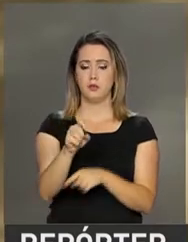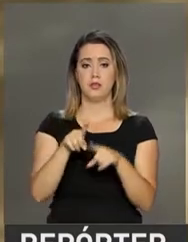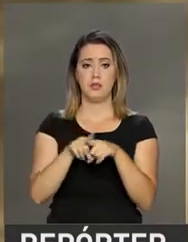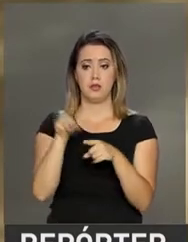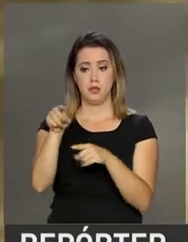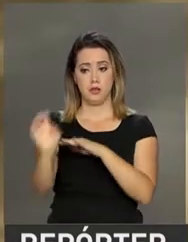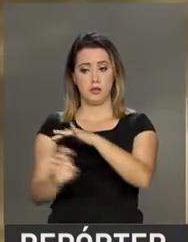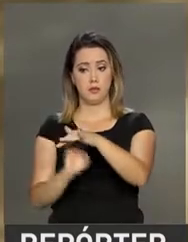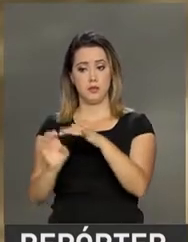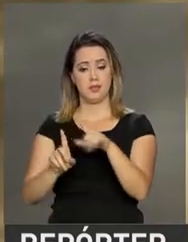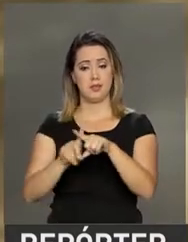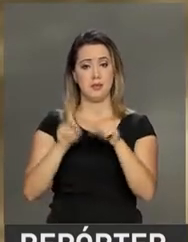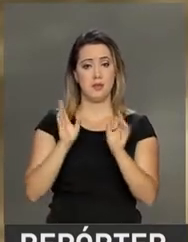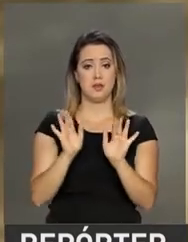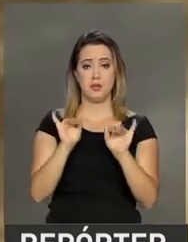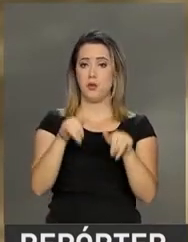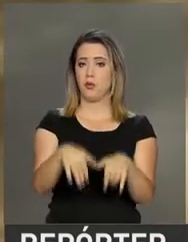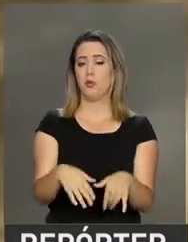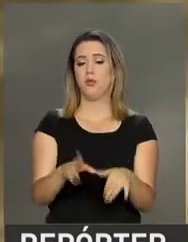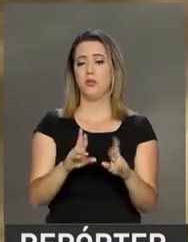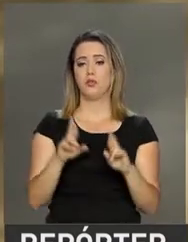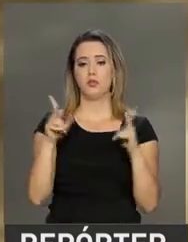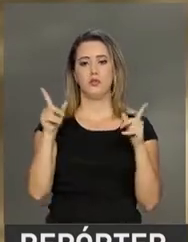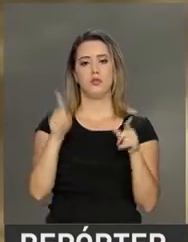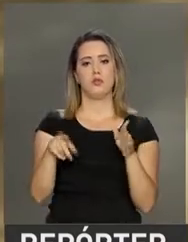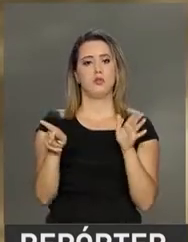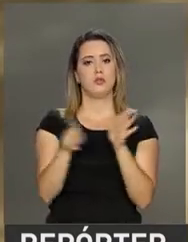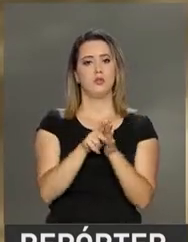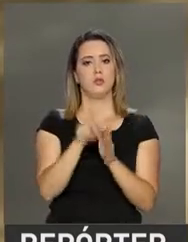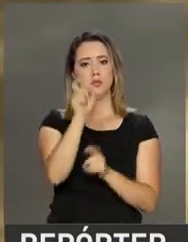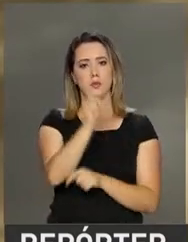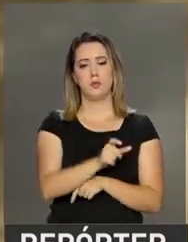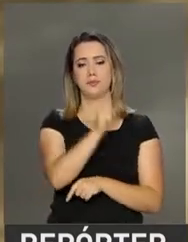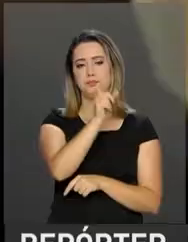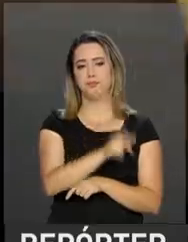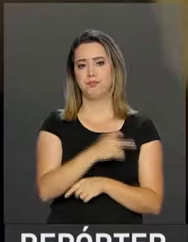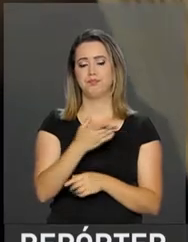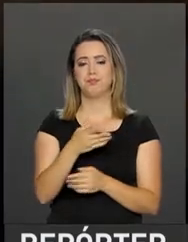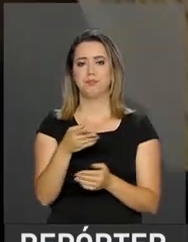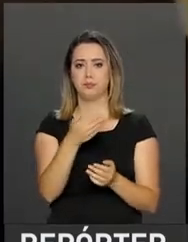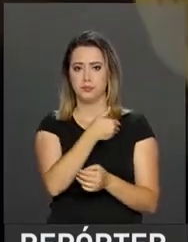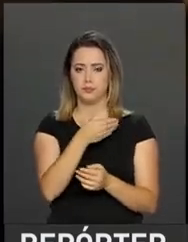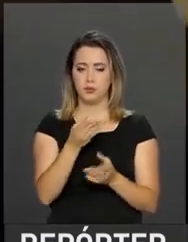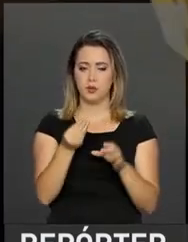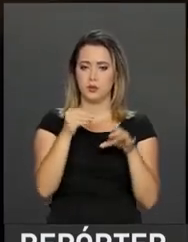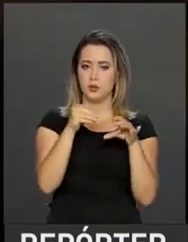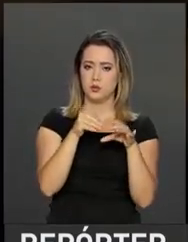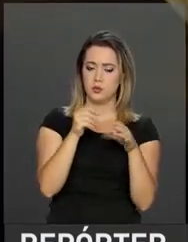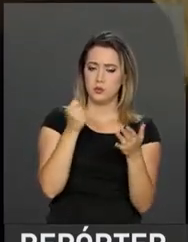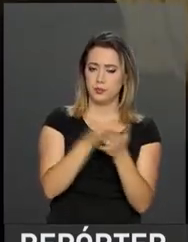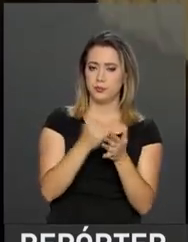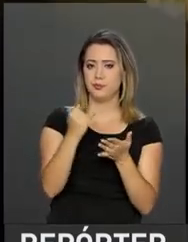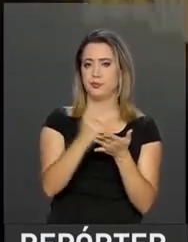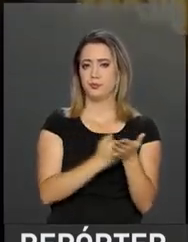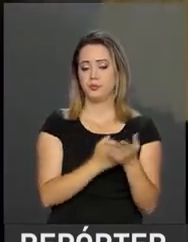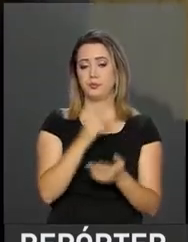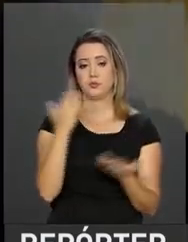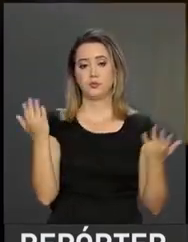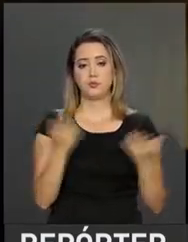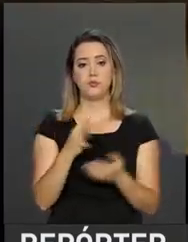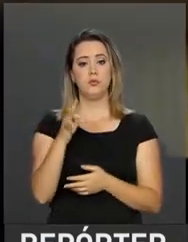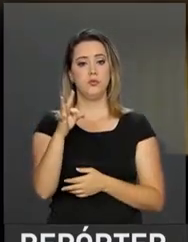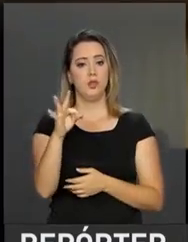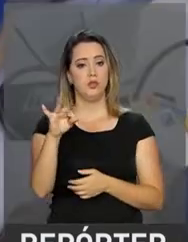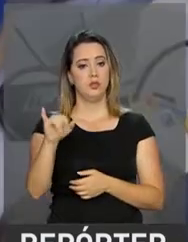final das contas quem pagava a diferença era o contribuinte brasileiro atualmente a tjlp está em 7%